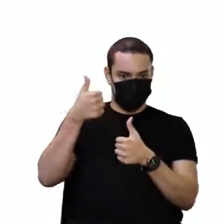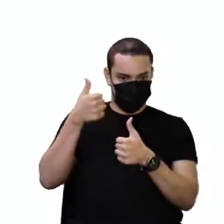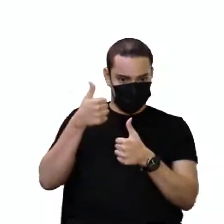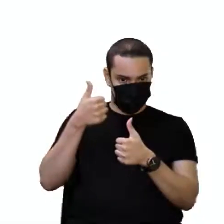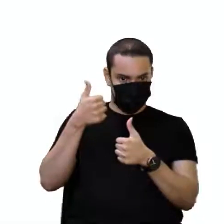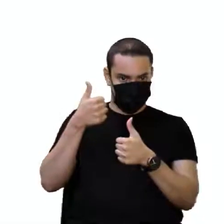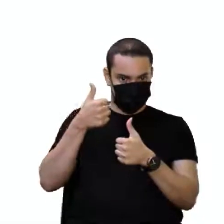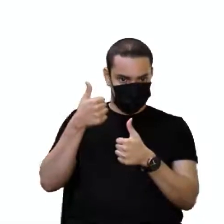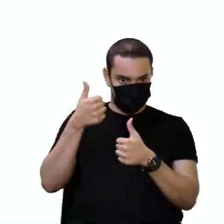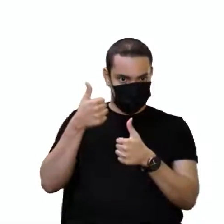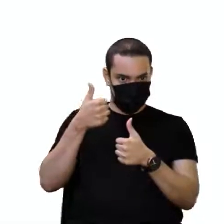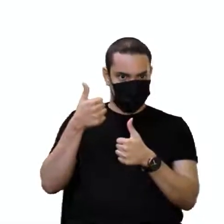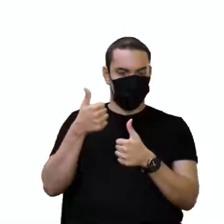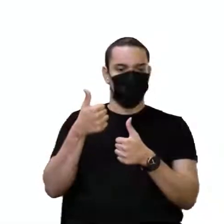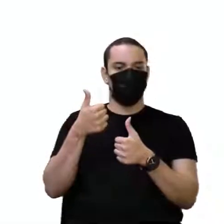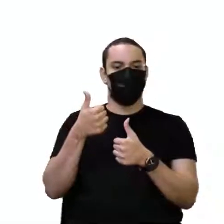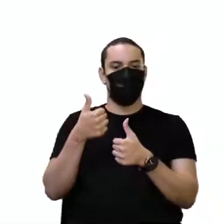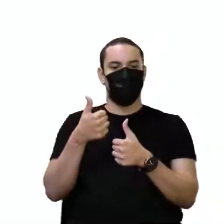plexibus,